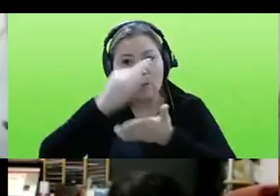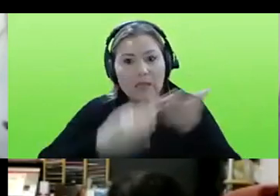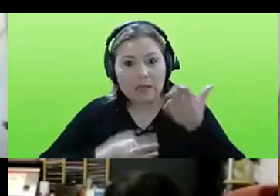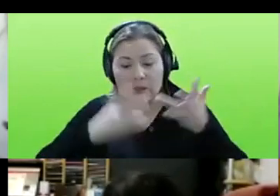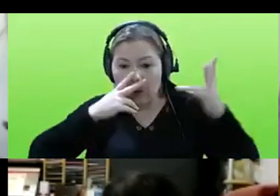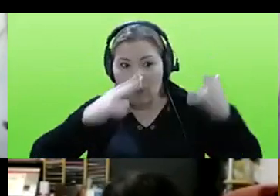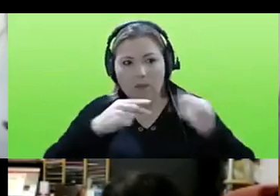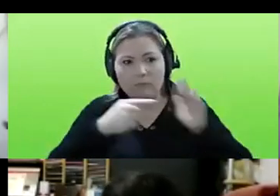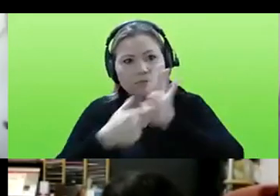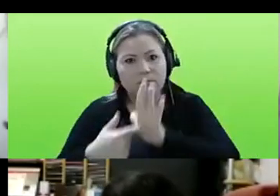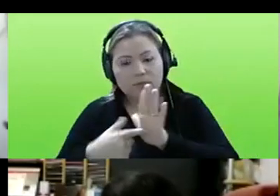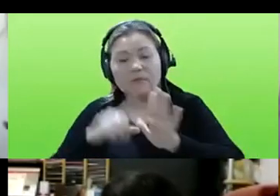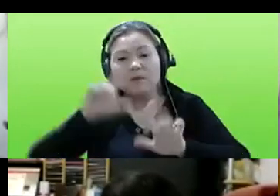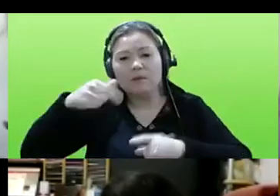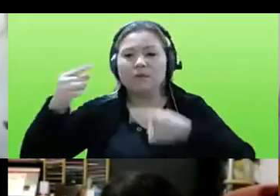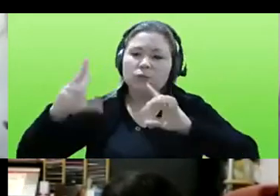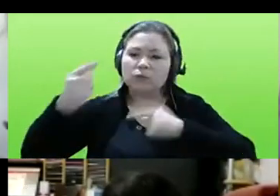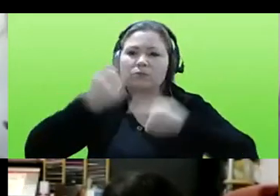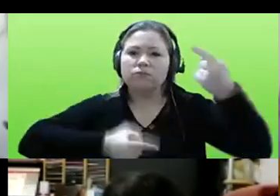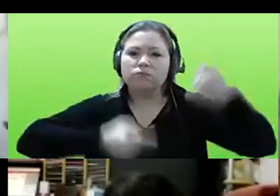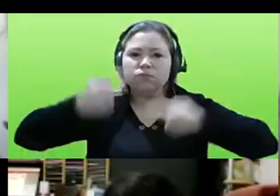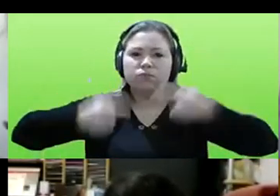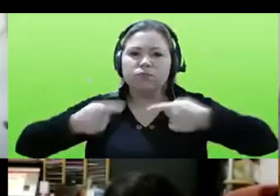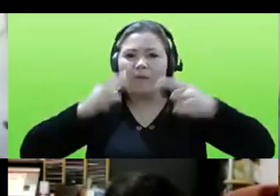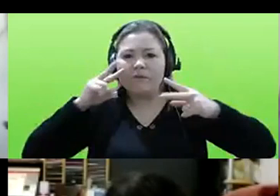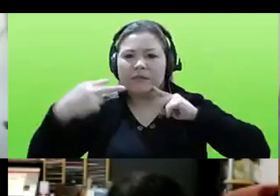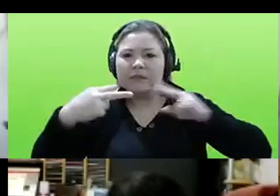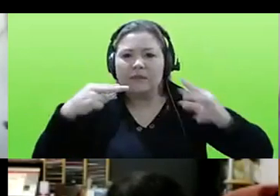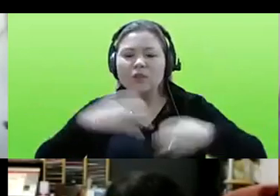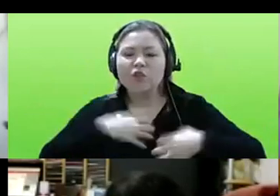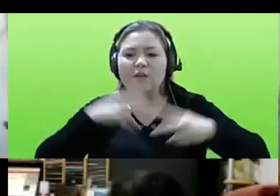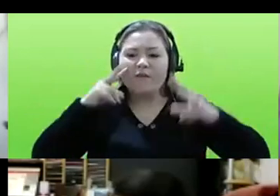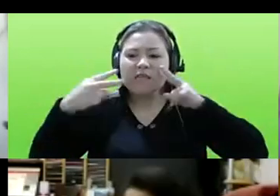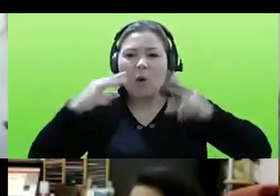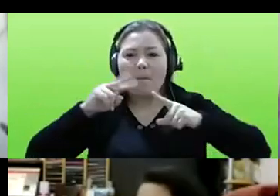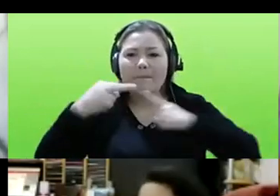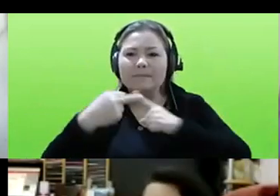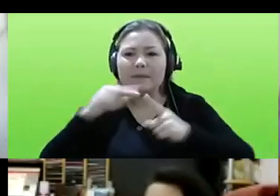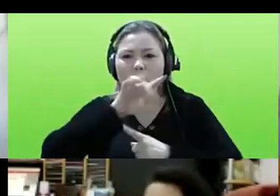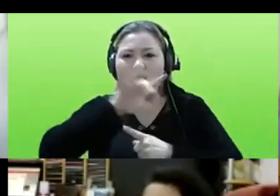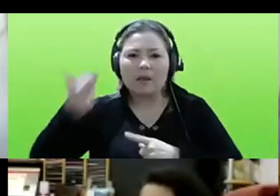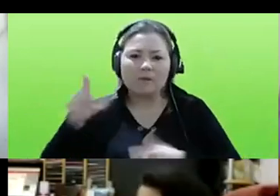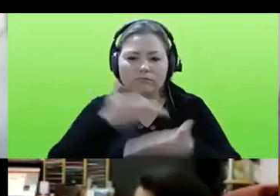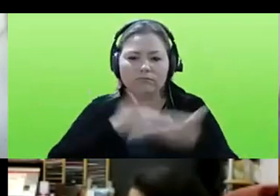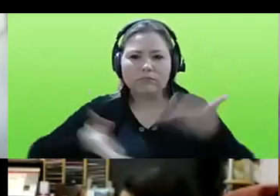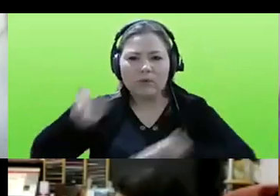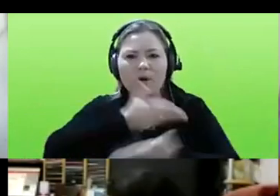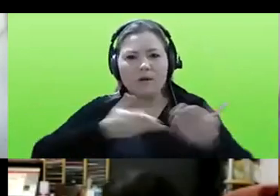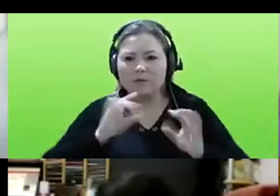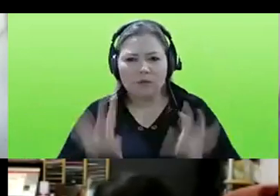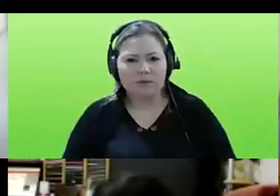ser debatidos. Essa é a ideia republicana, democrática, de seminário de pós-graduação.